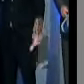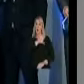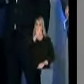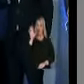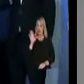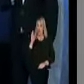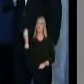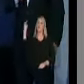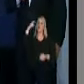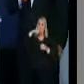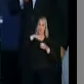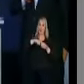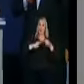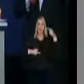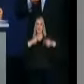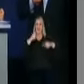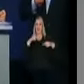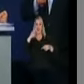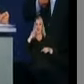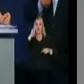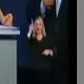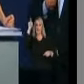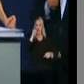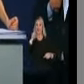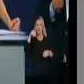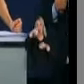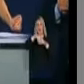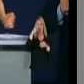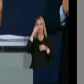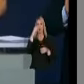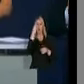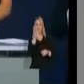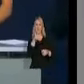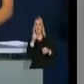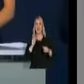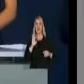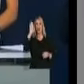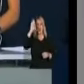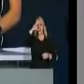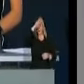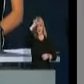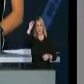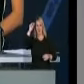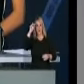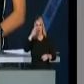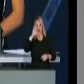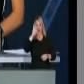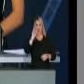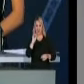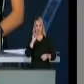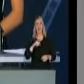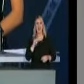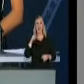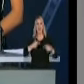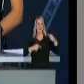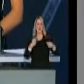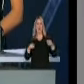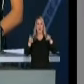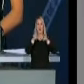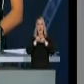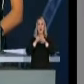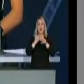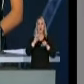Olá, estamos de volta com o debate Rede TV Eleições 2016 com os candidatos à Prefeitura do Rio de Janeiro. Este debate é uma parceria da Rede